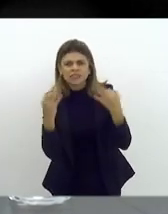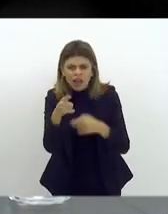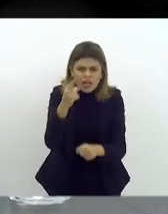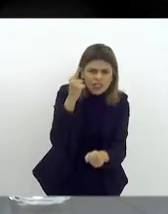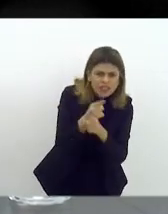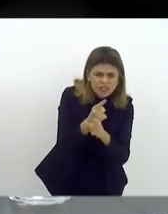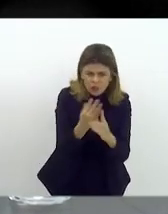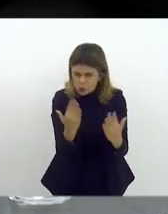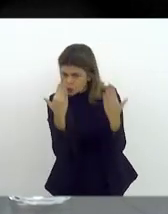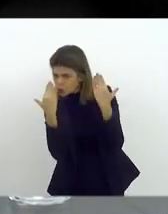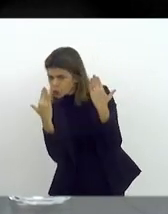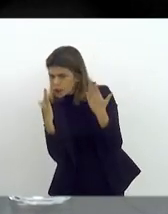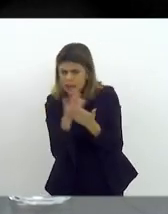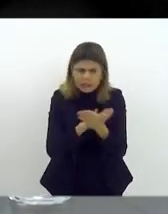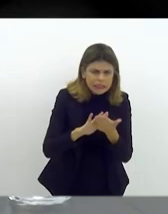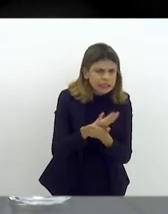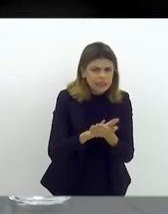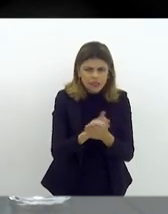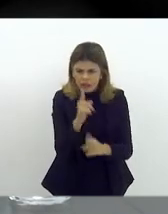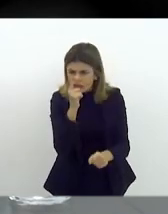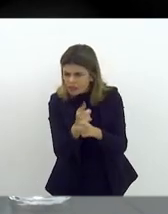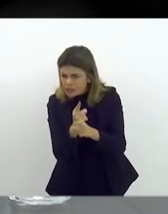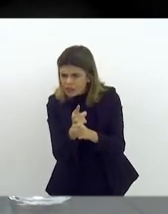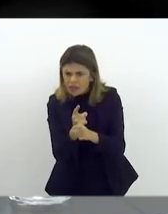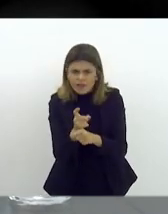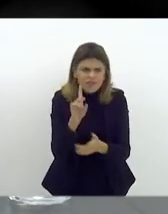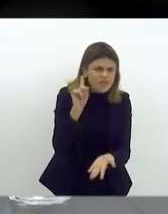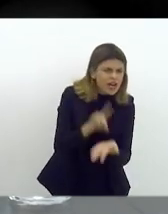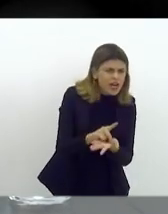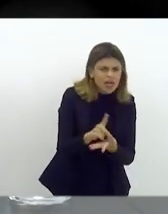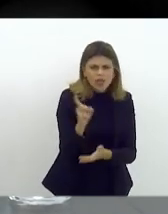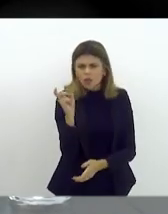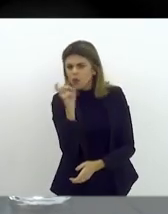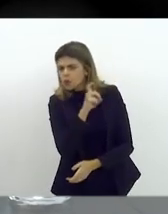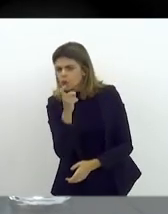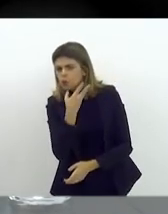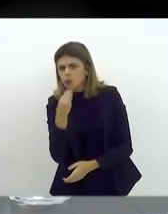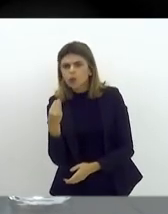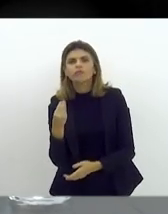desconfiar de que não tenha sido produzido de forma verdadeira